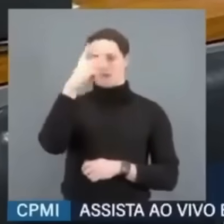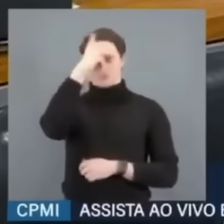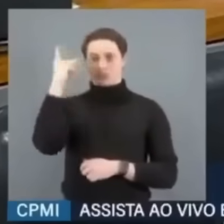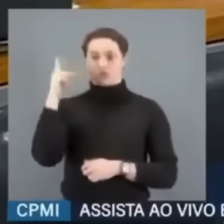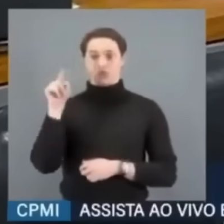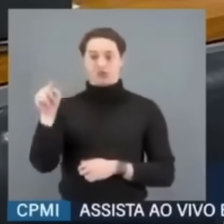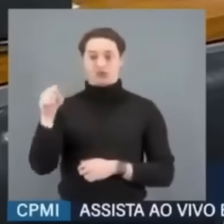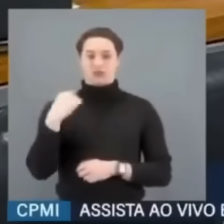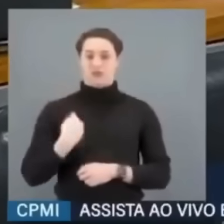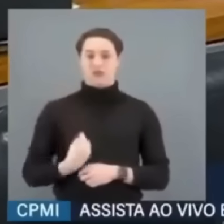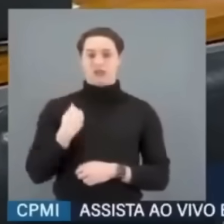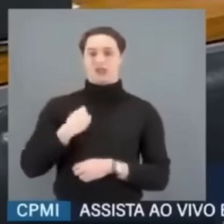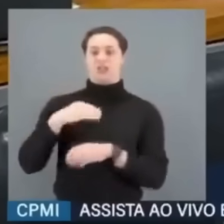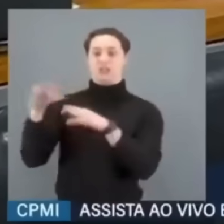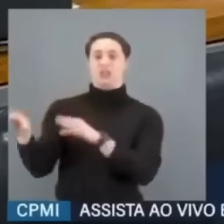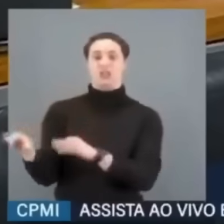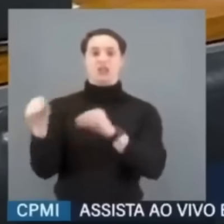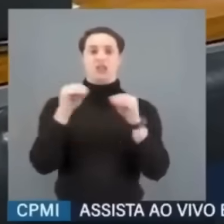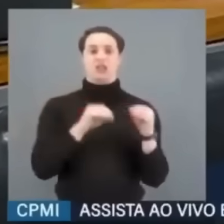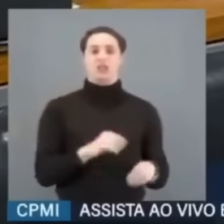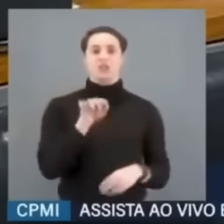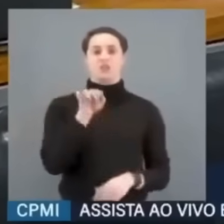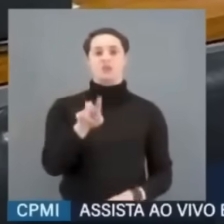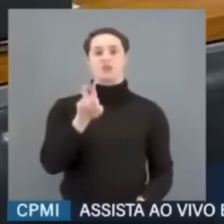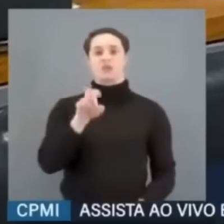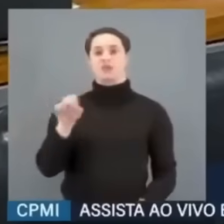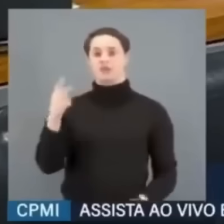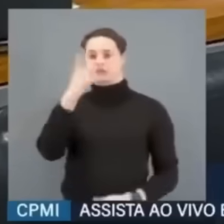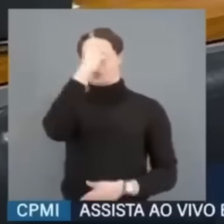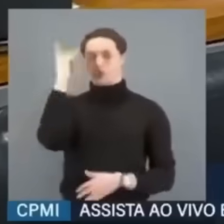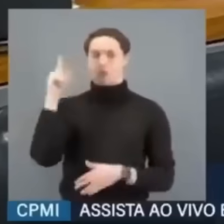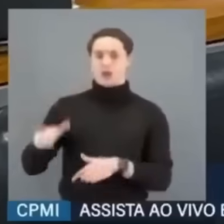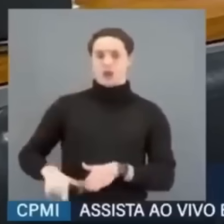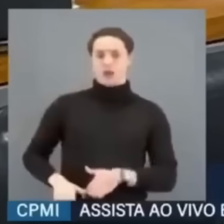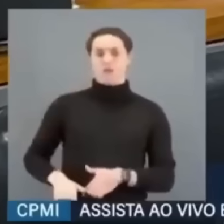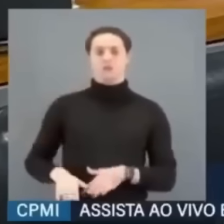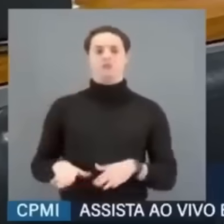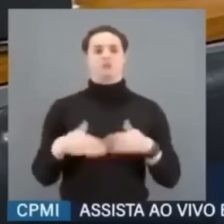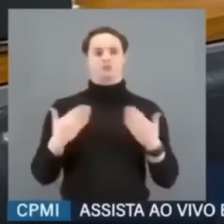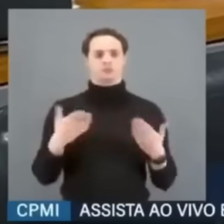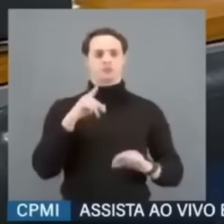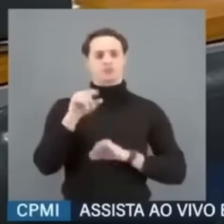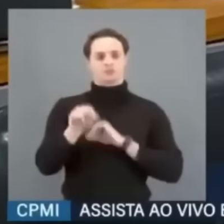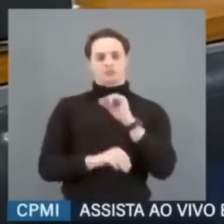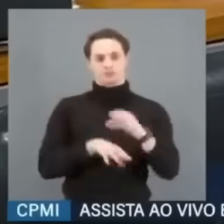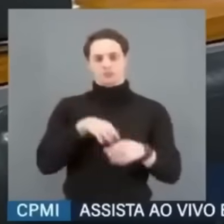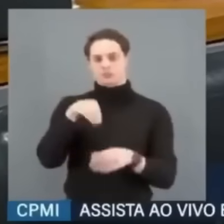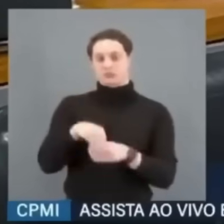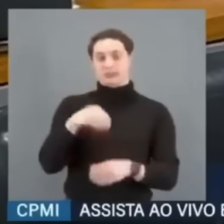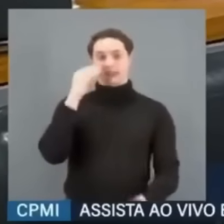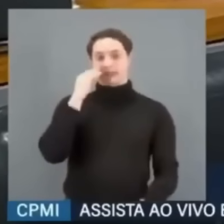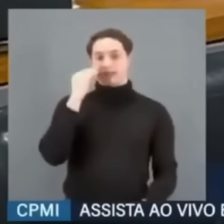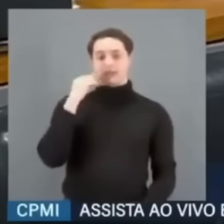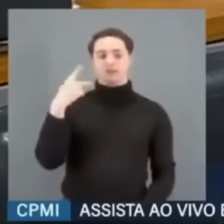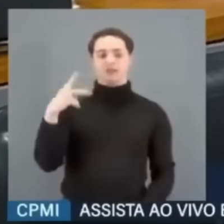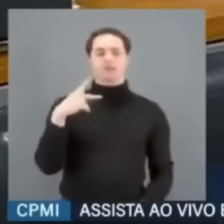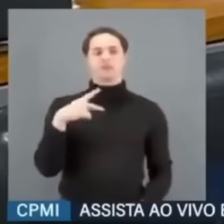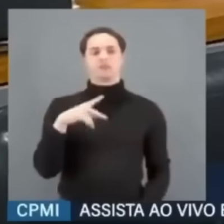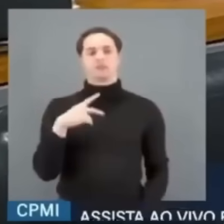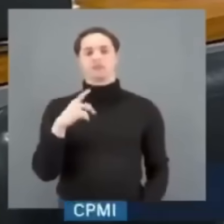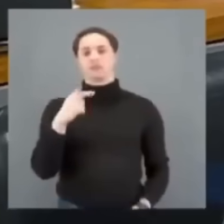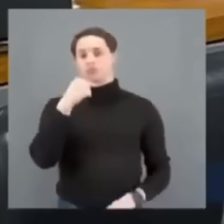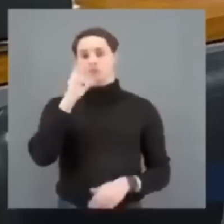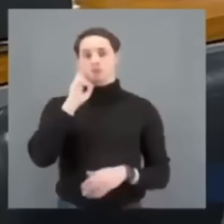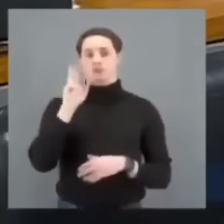quem estava lá a trazer para cá 1.500 homens armados Isso é o que estava no celular da conversa deles. E o